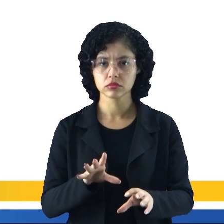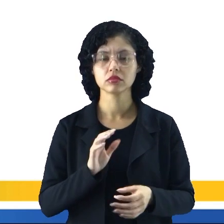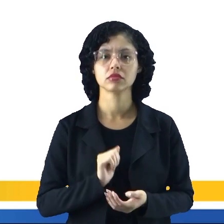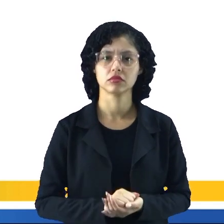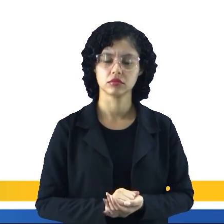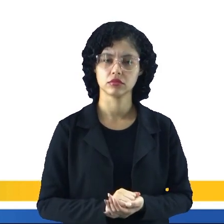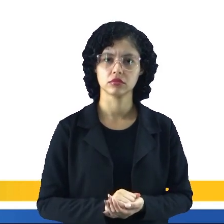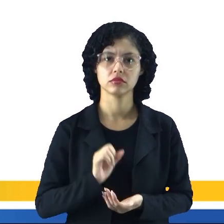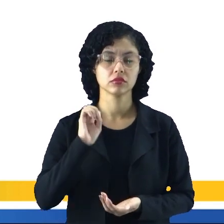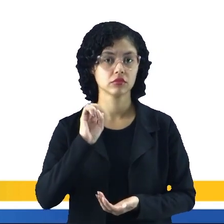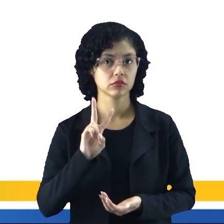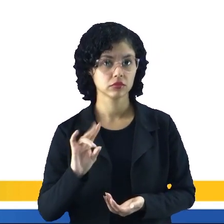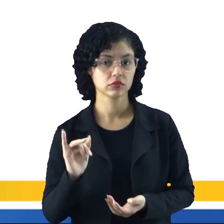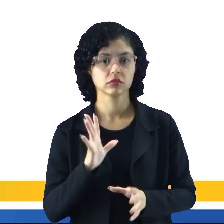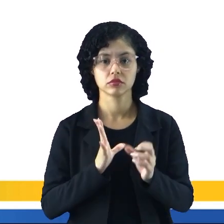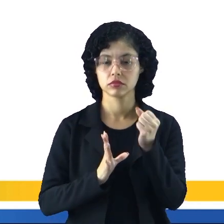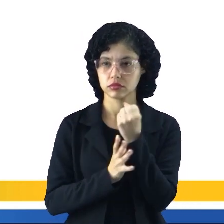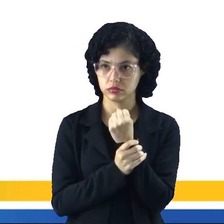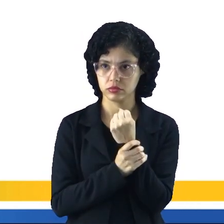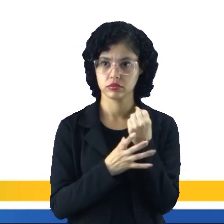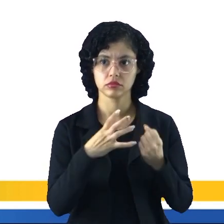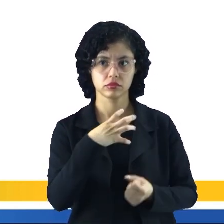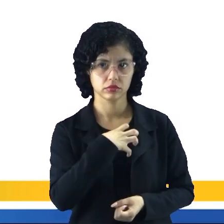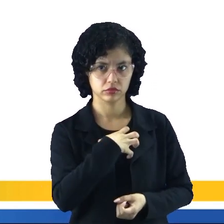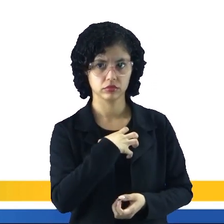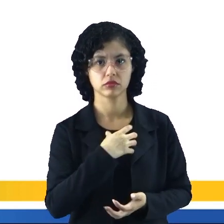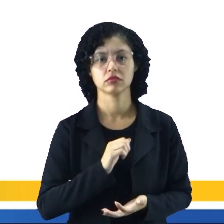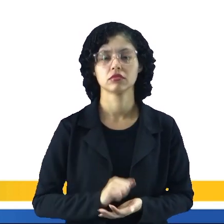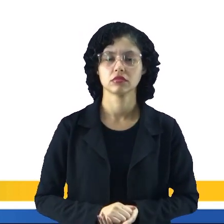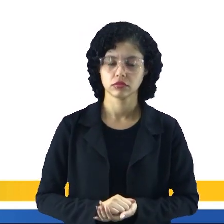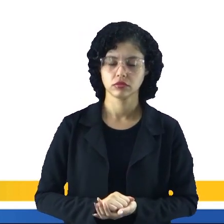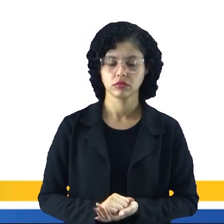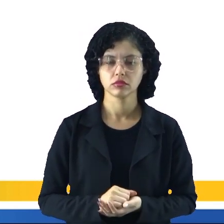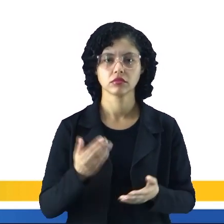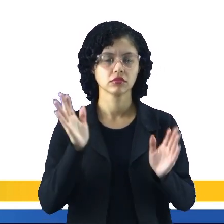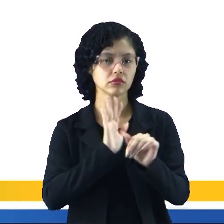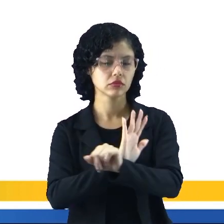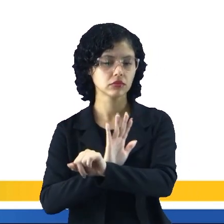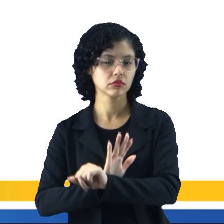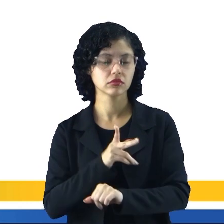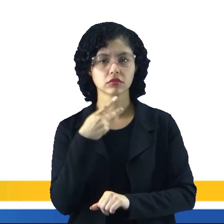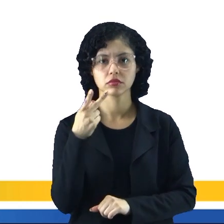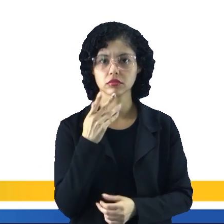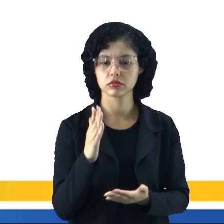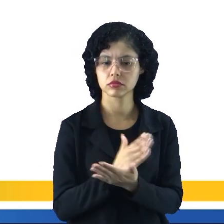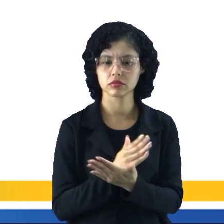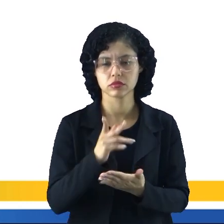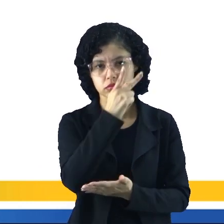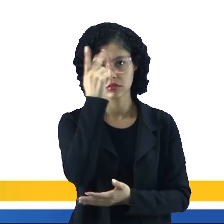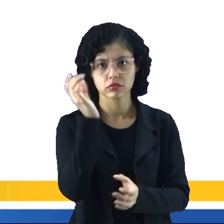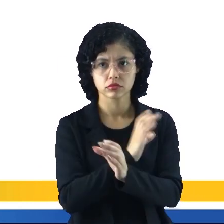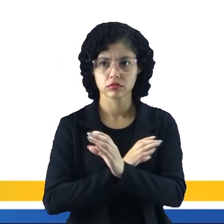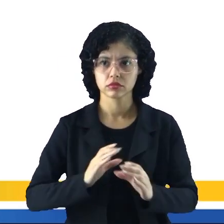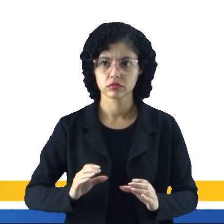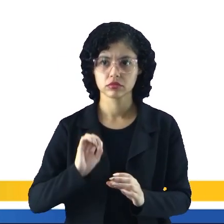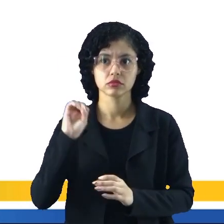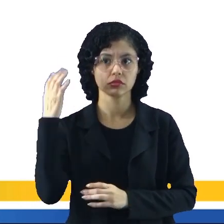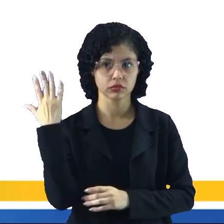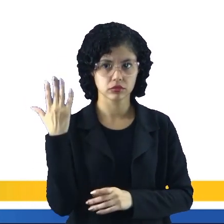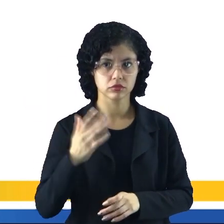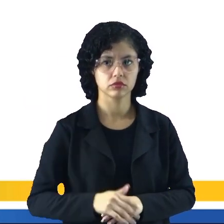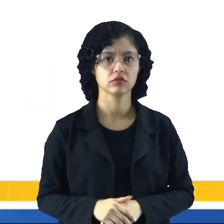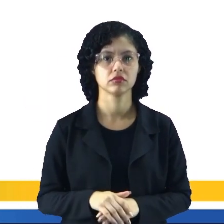farás com que ele se sinta seguro ajude-o a contar né alguém de confiança o que se